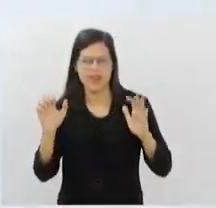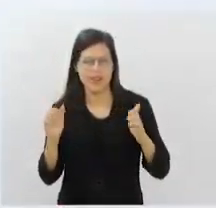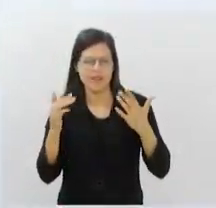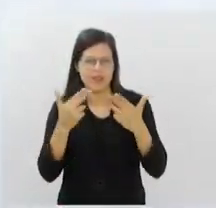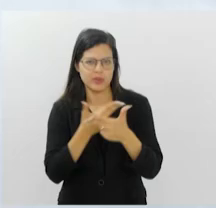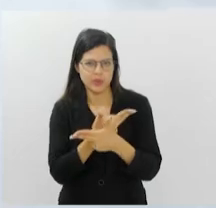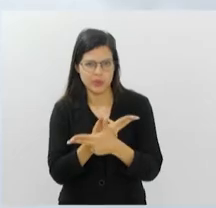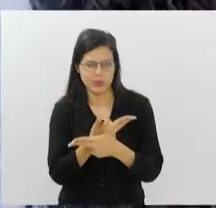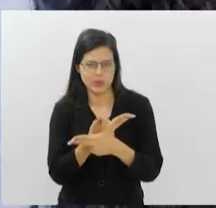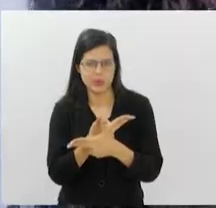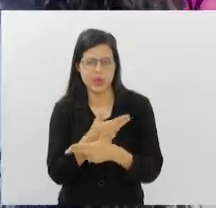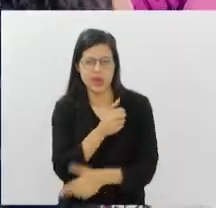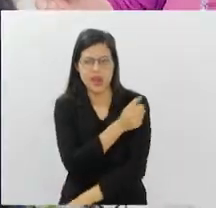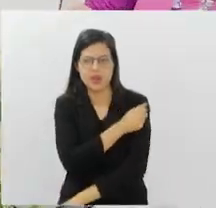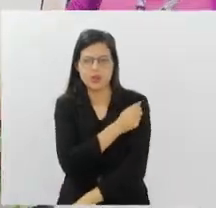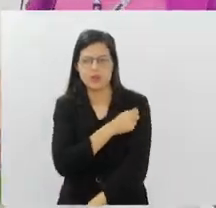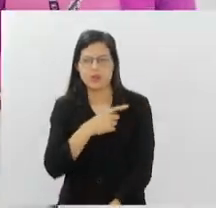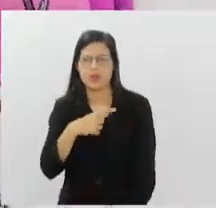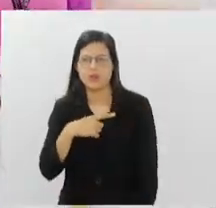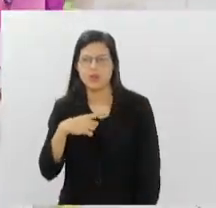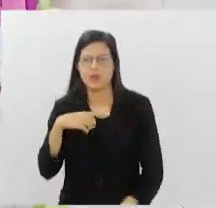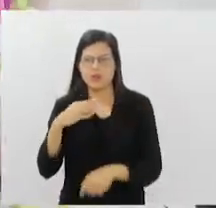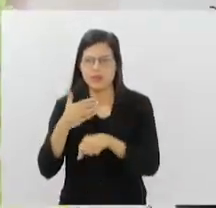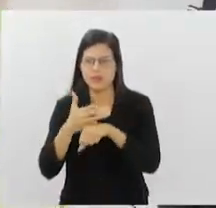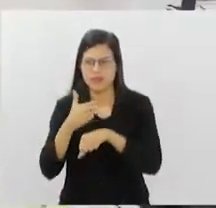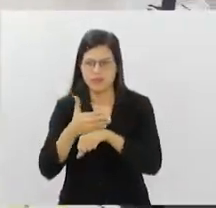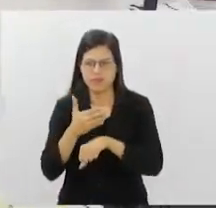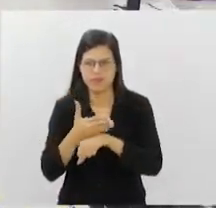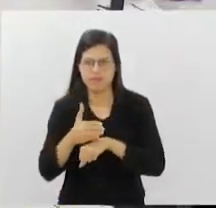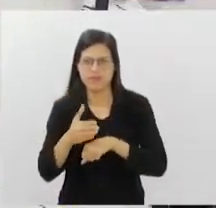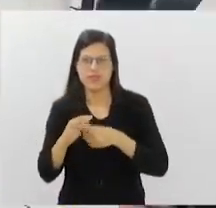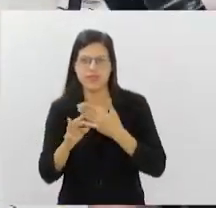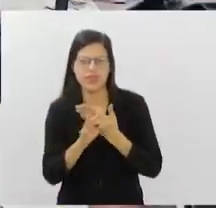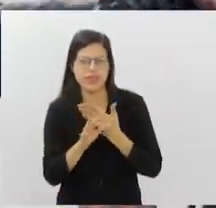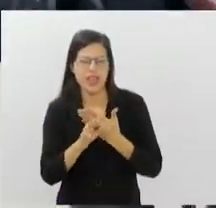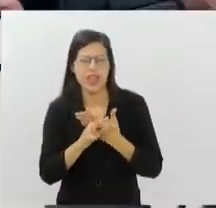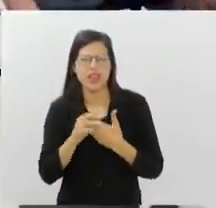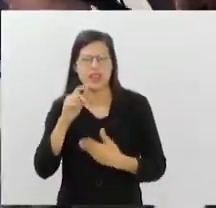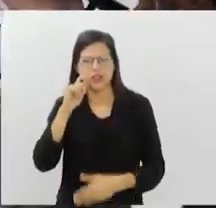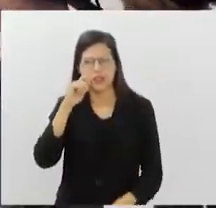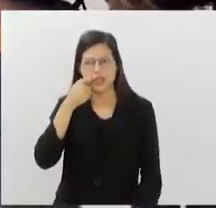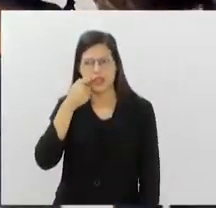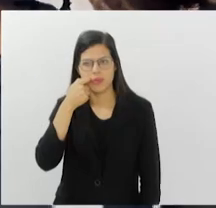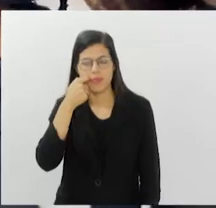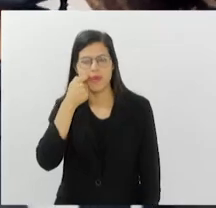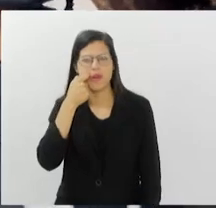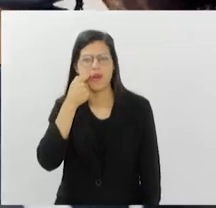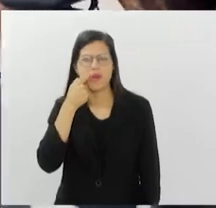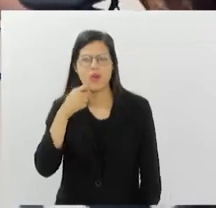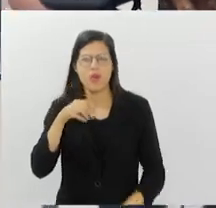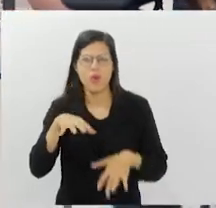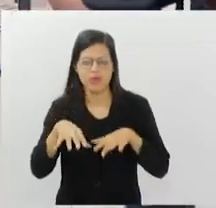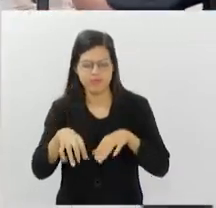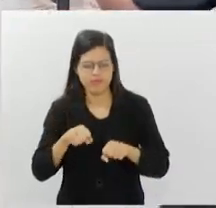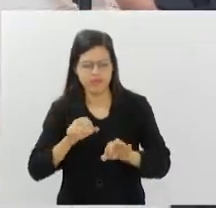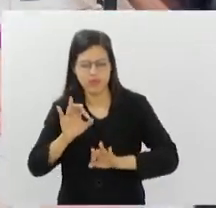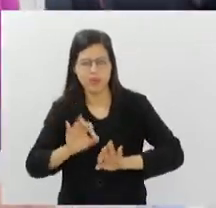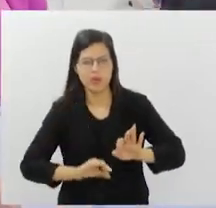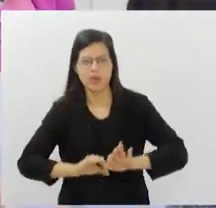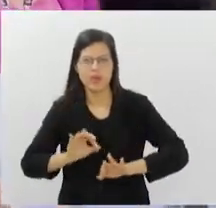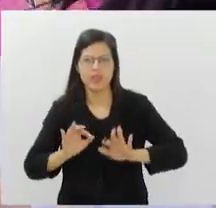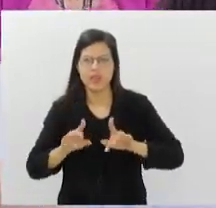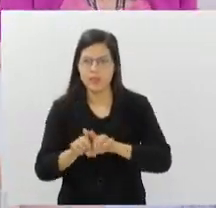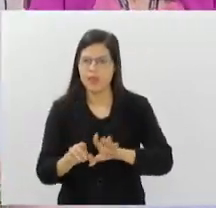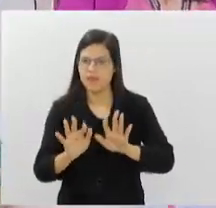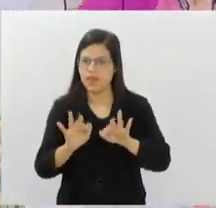Redentor. Os alunos tiveram treinamento em técnicas de panificação, abrangendo do preparo à finalização